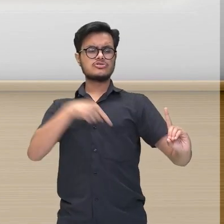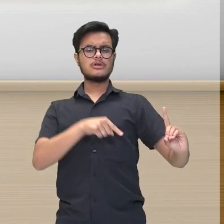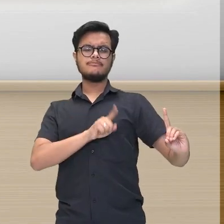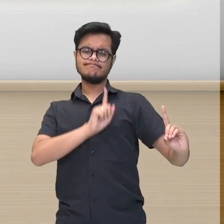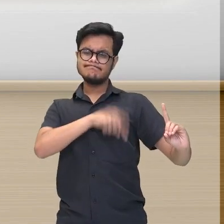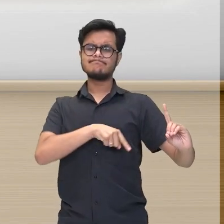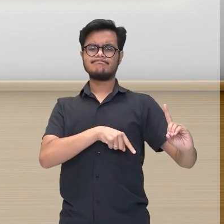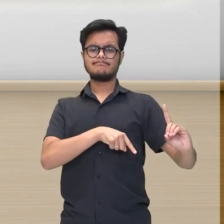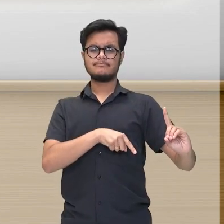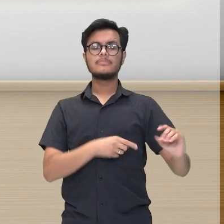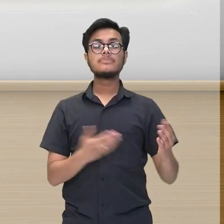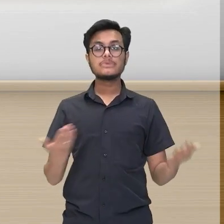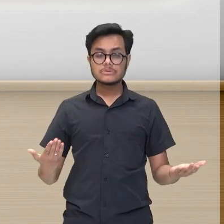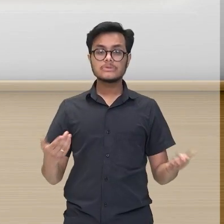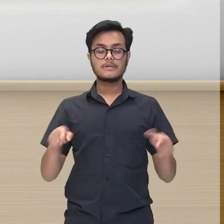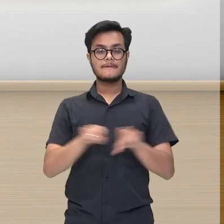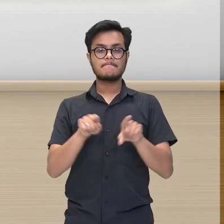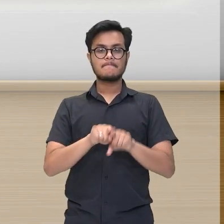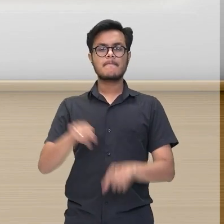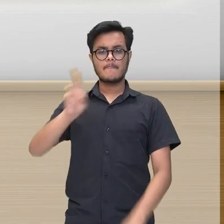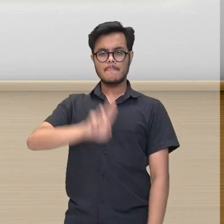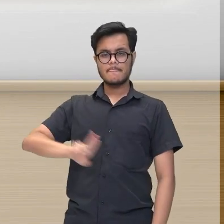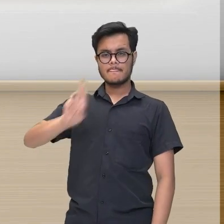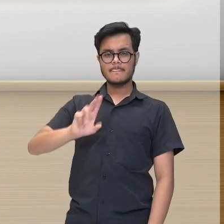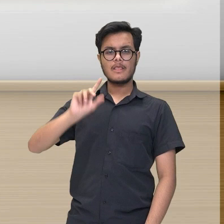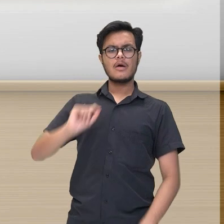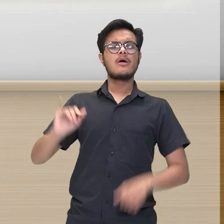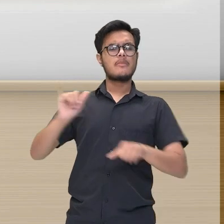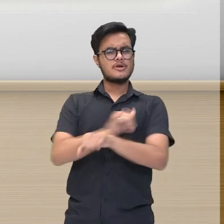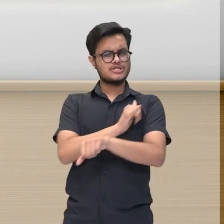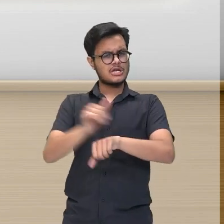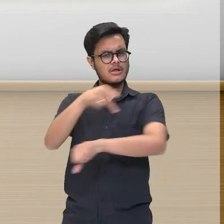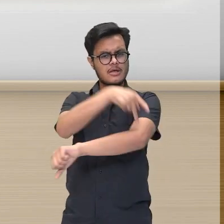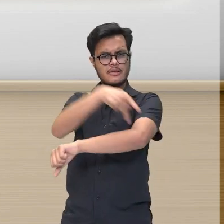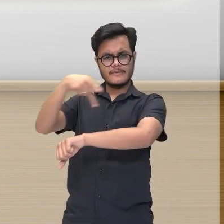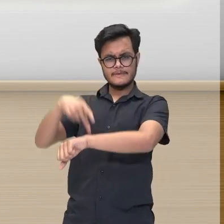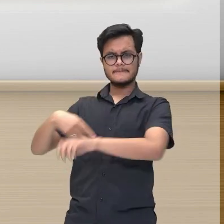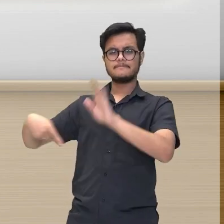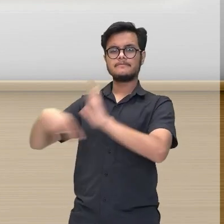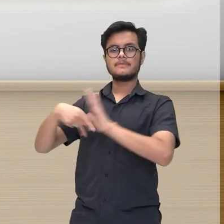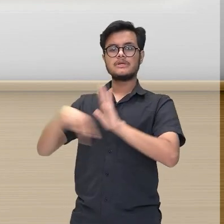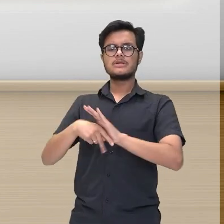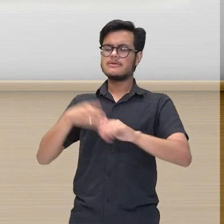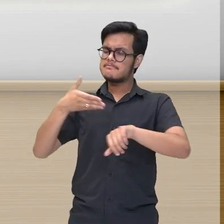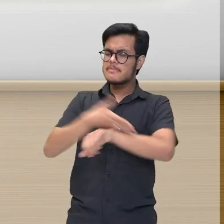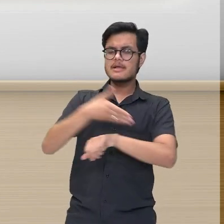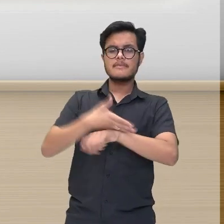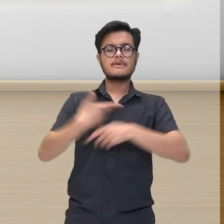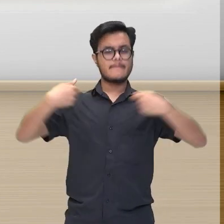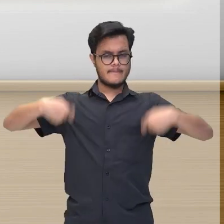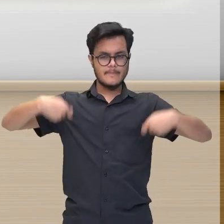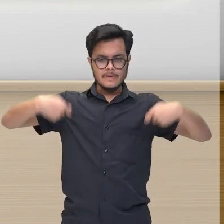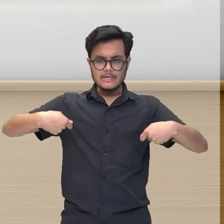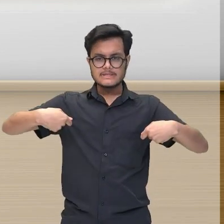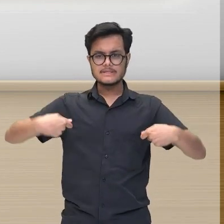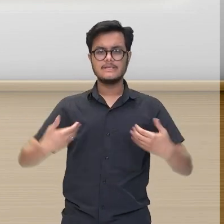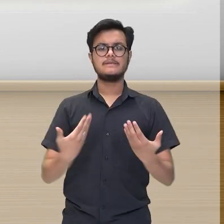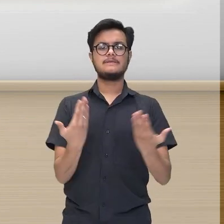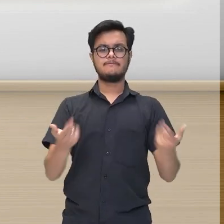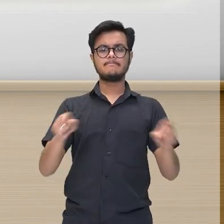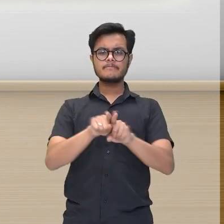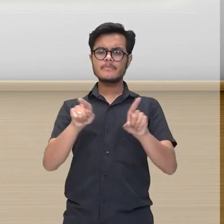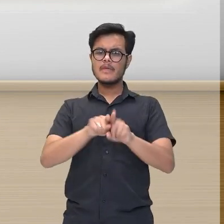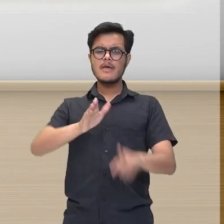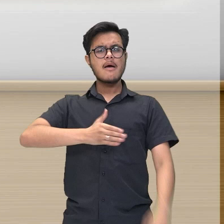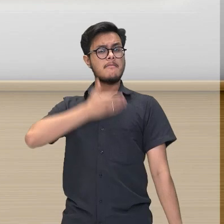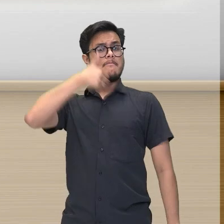Continuando, ele deve ser utilizado como uma ferramenta pedagógica e de gestão participativa, podendo contribuir